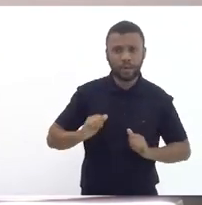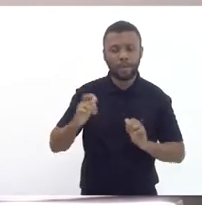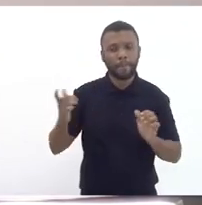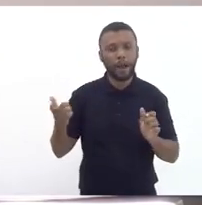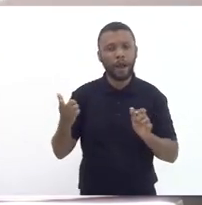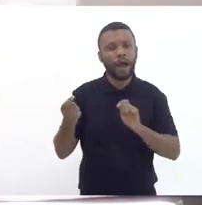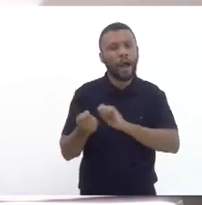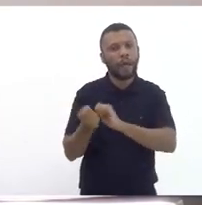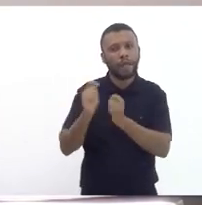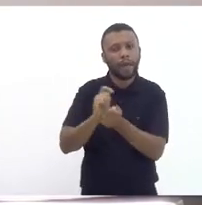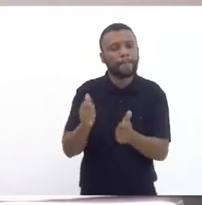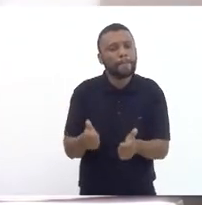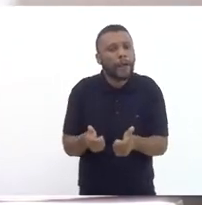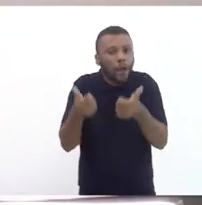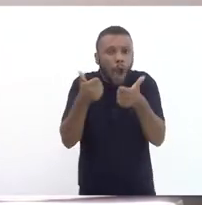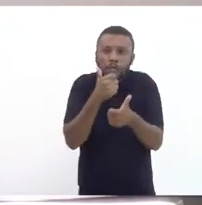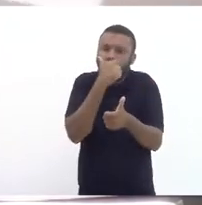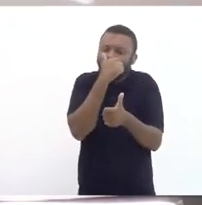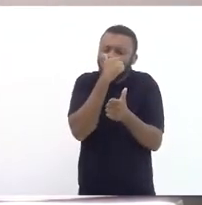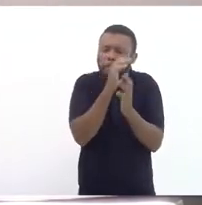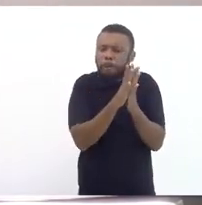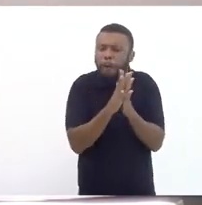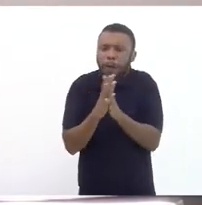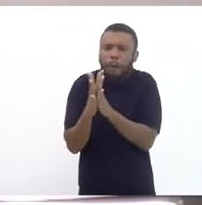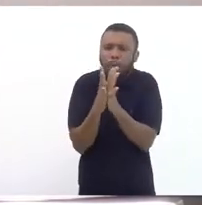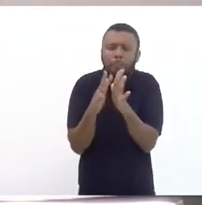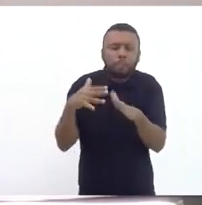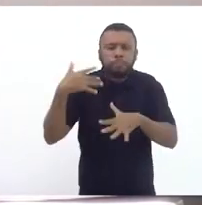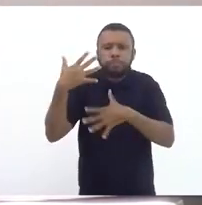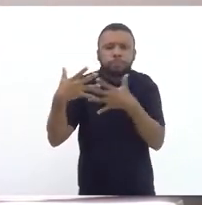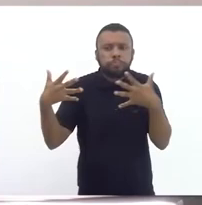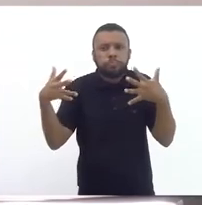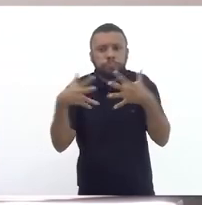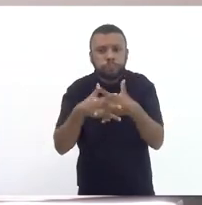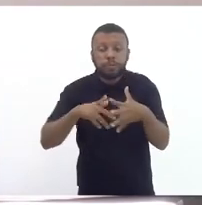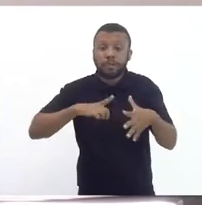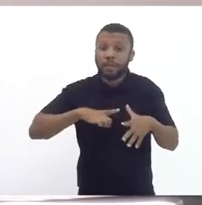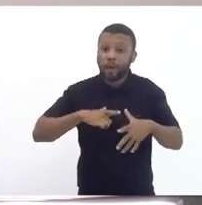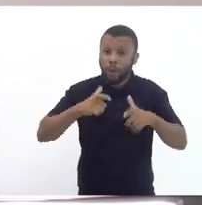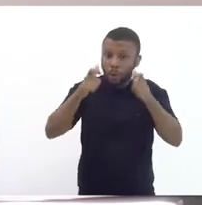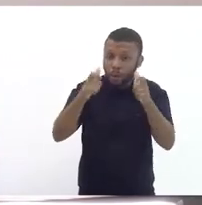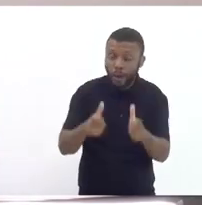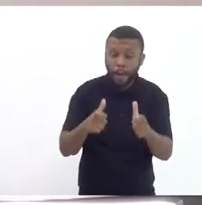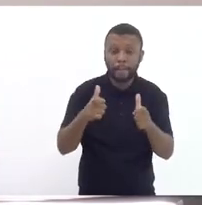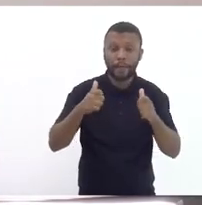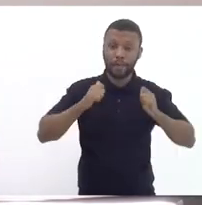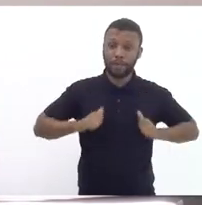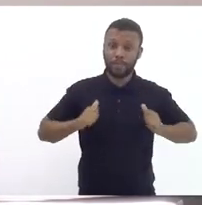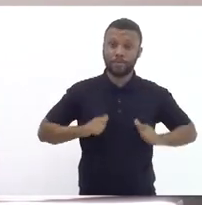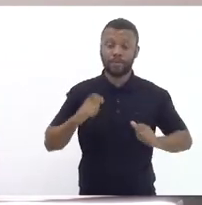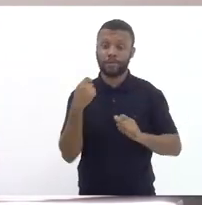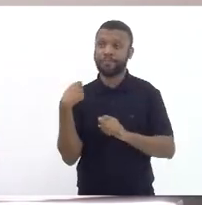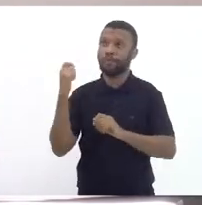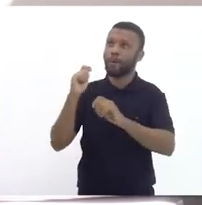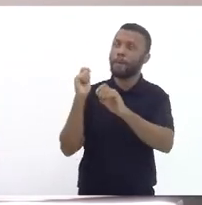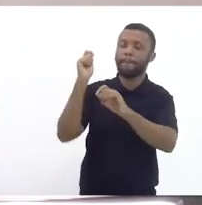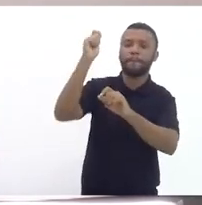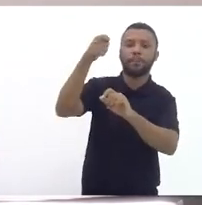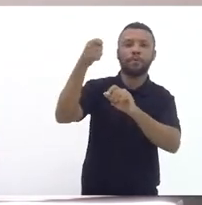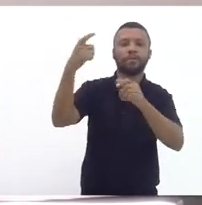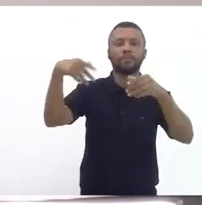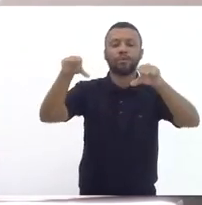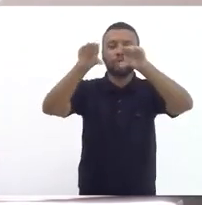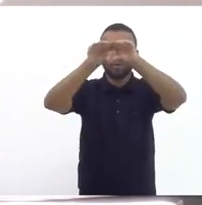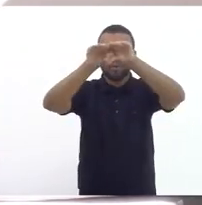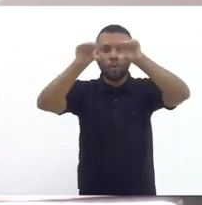melhor, na hora da sardinha em lata, do pico, da confusão, você tem um lugar para você colocar a sua mochila, a sua bolsa. Você não tem. É uma lei